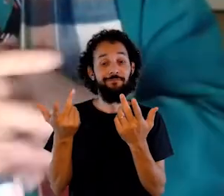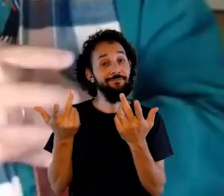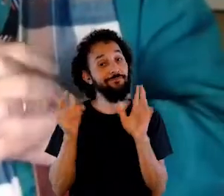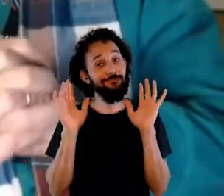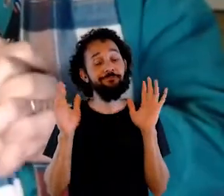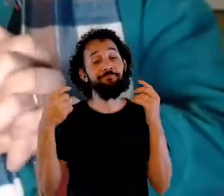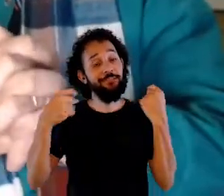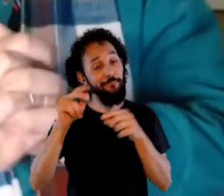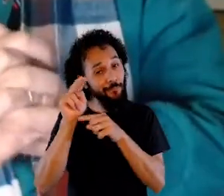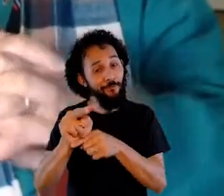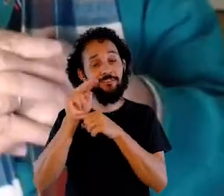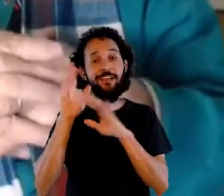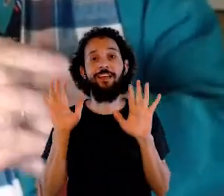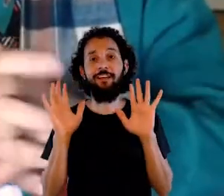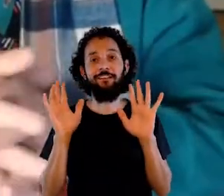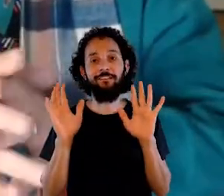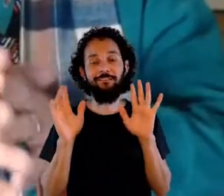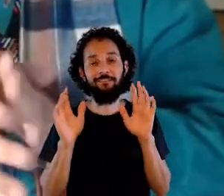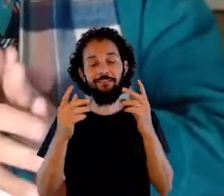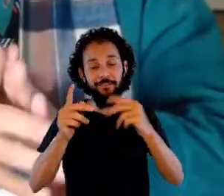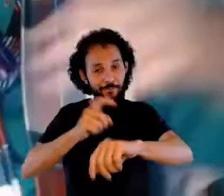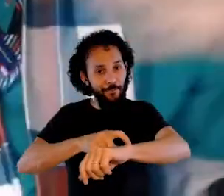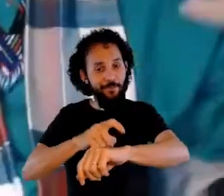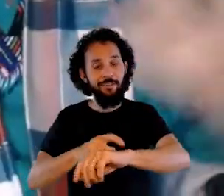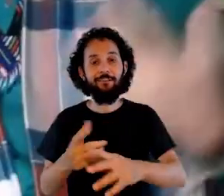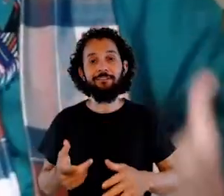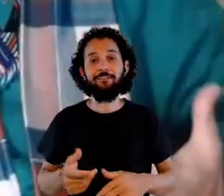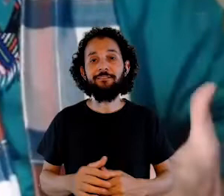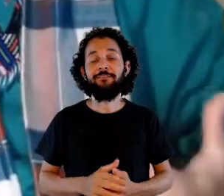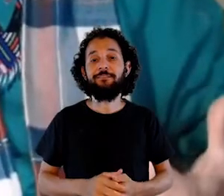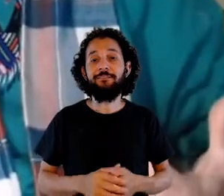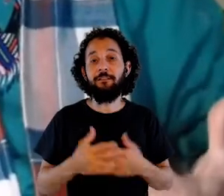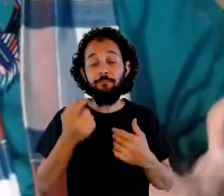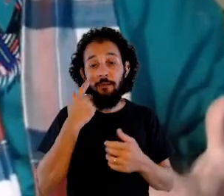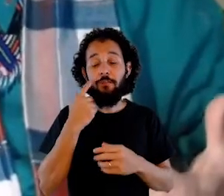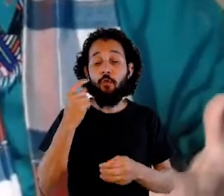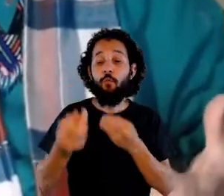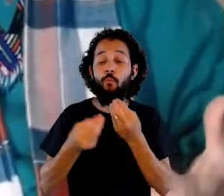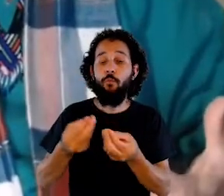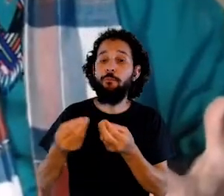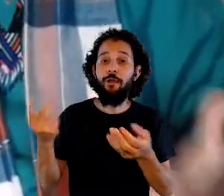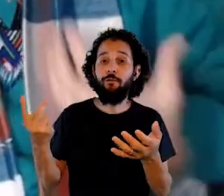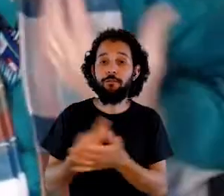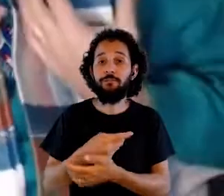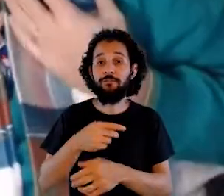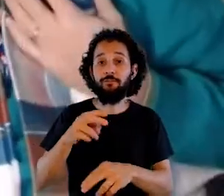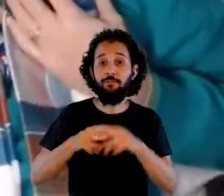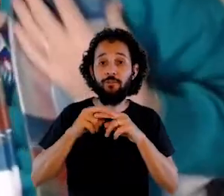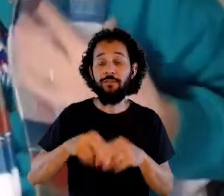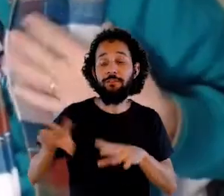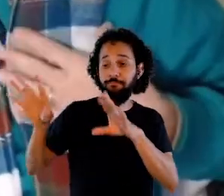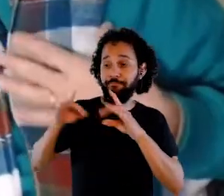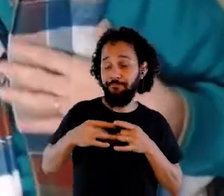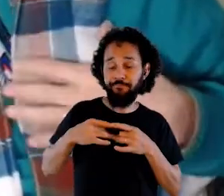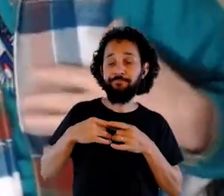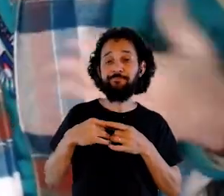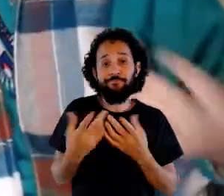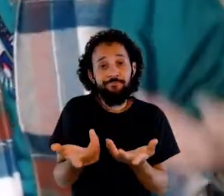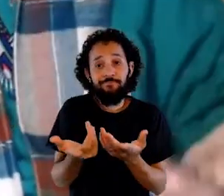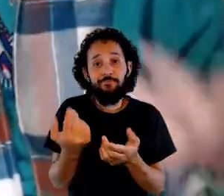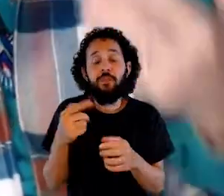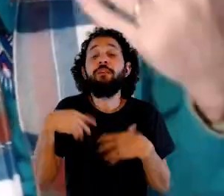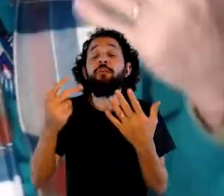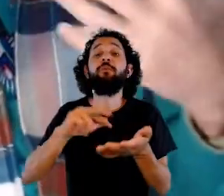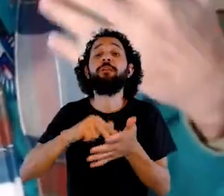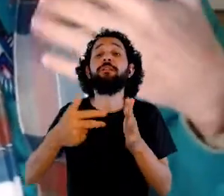Improvisos ali também, né? De acordo com as coisas que estão acontecendo. E ele se imbui de um personagem. O que representa a roupa, na verdade?